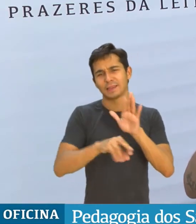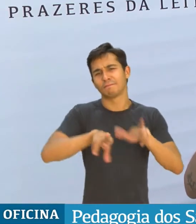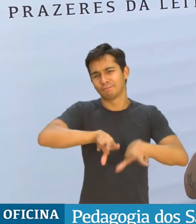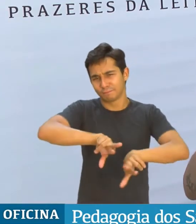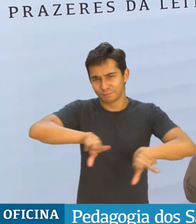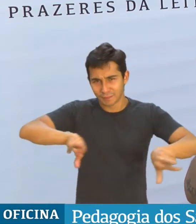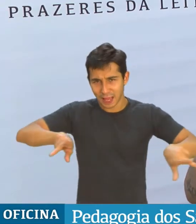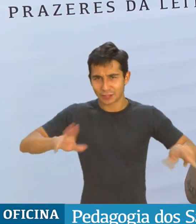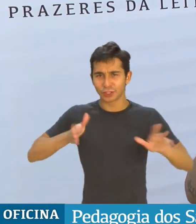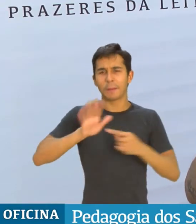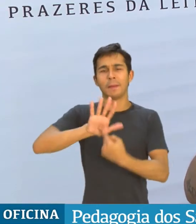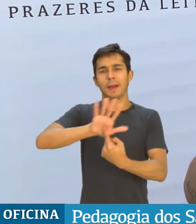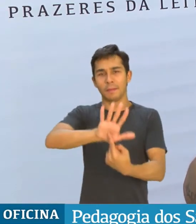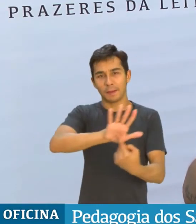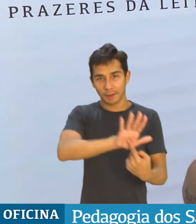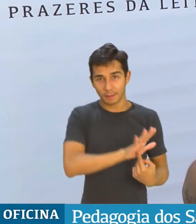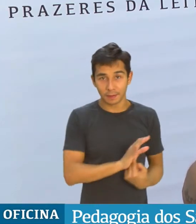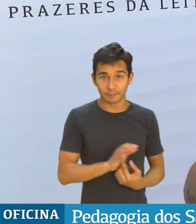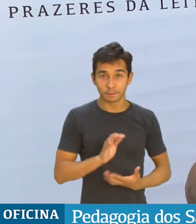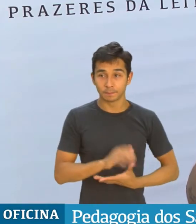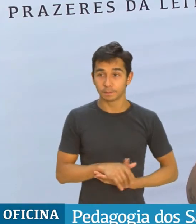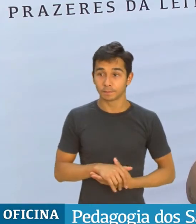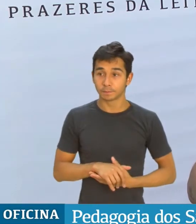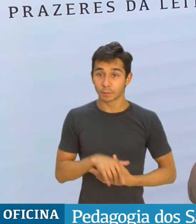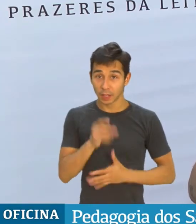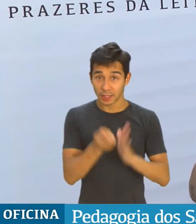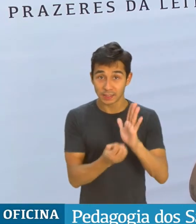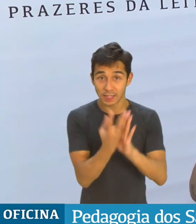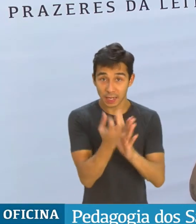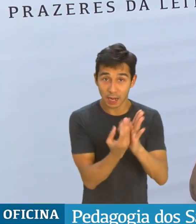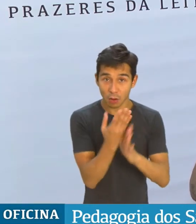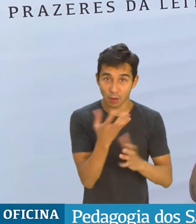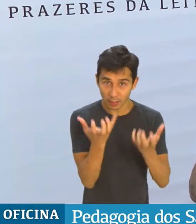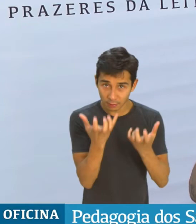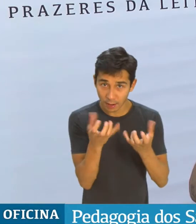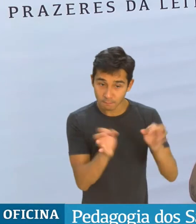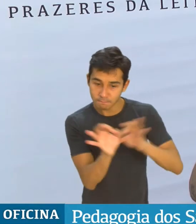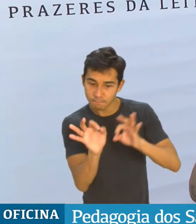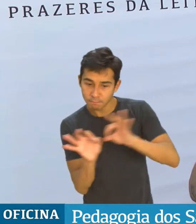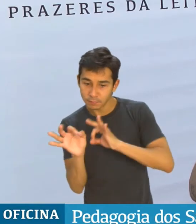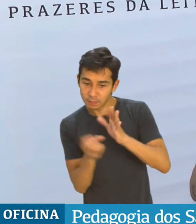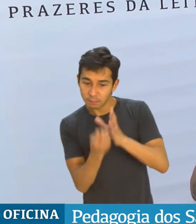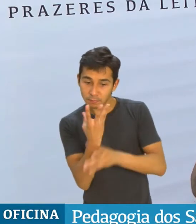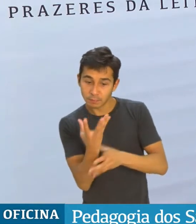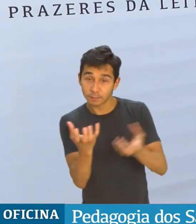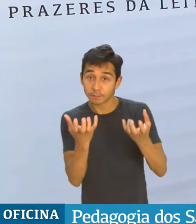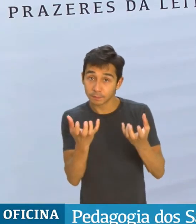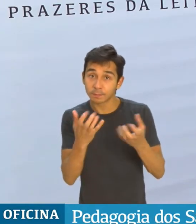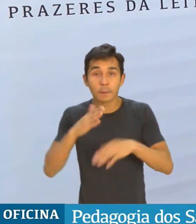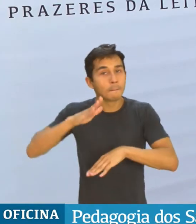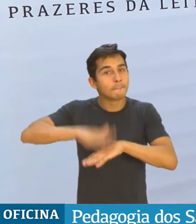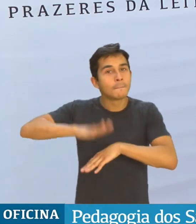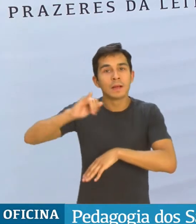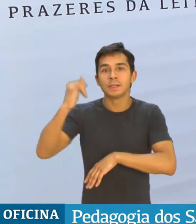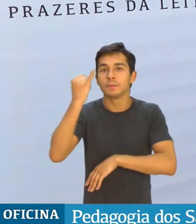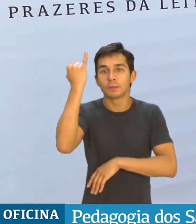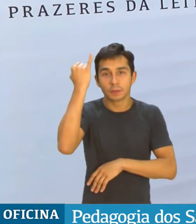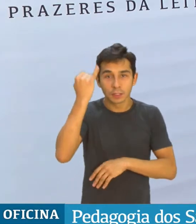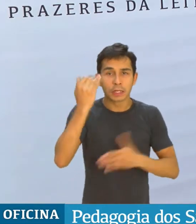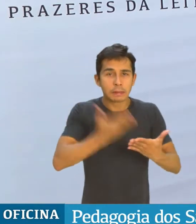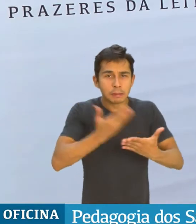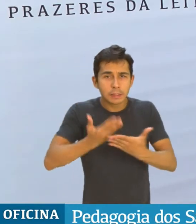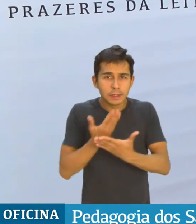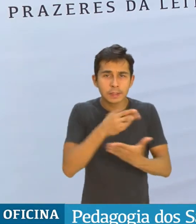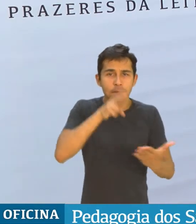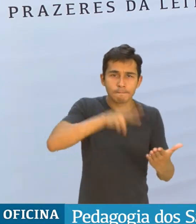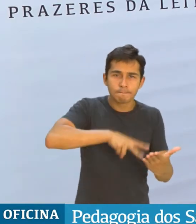aqui também. Então, vai organizar, quer se envolver nessa atividade? O mais importante é, seja esse leitor